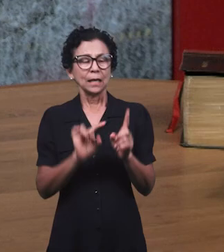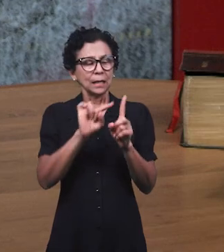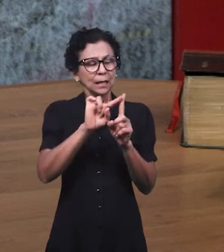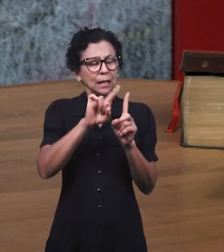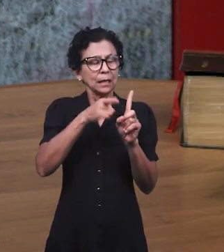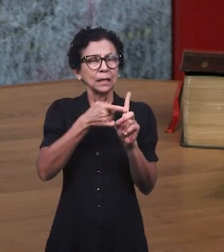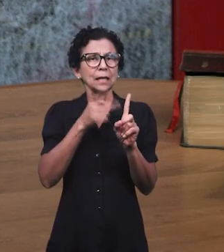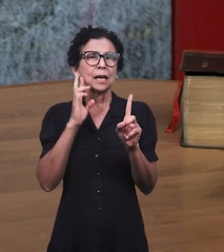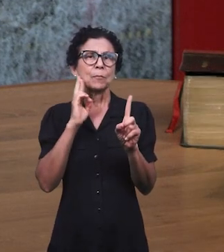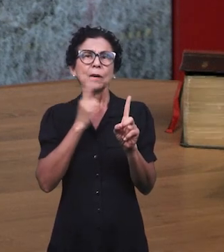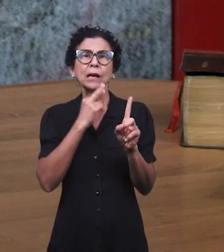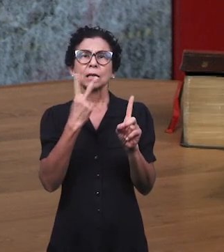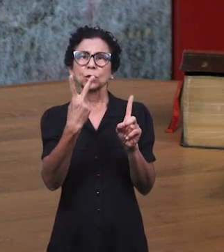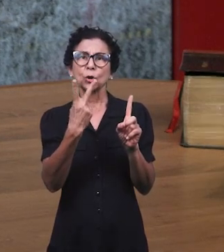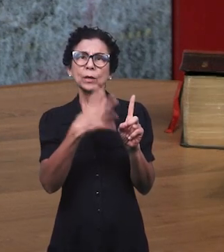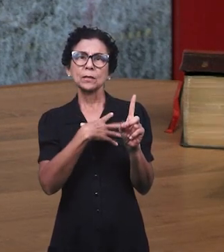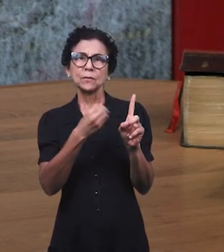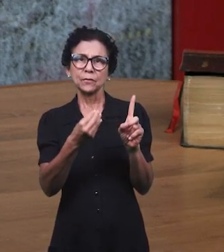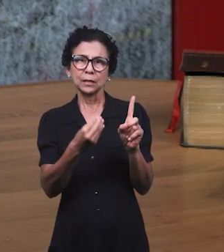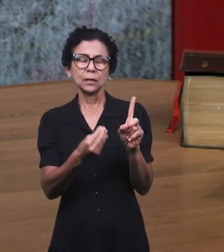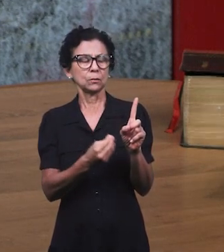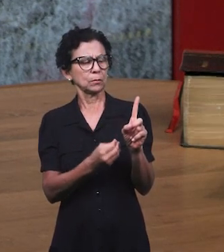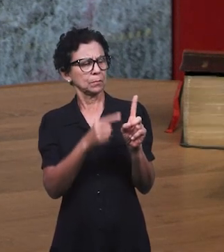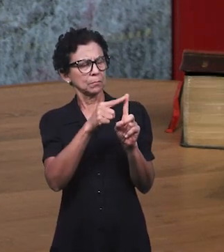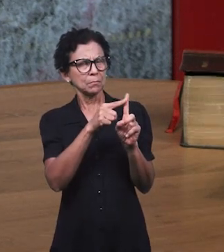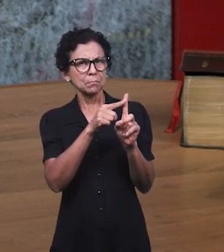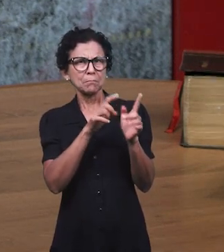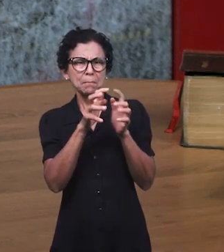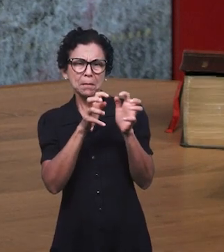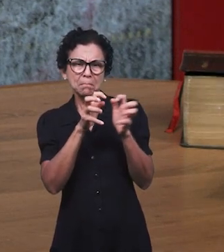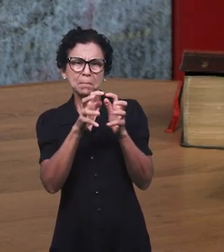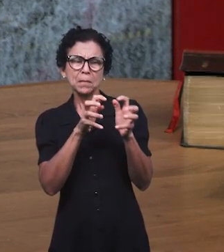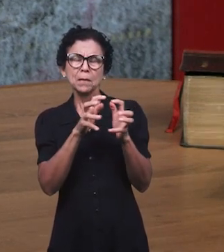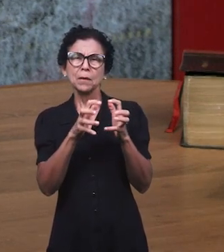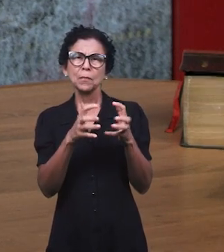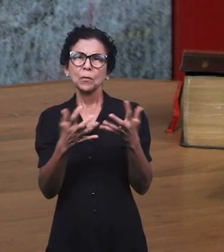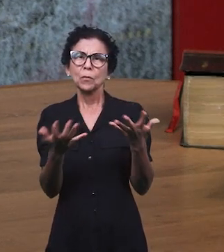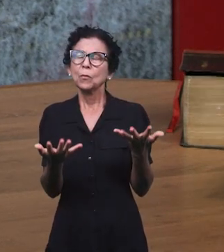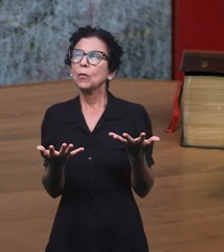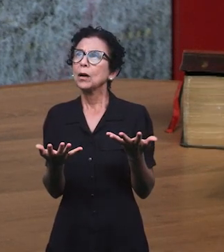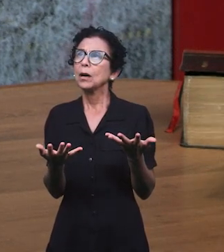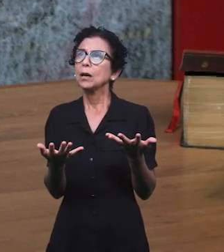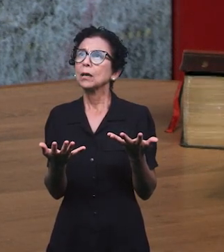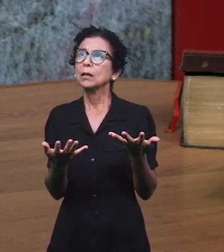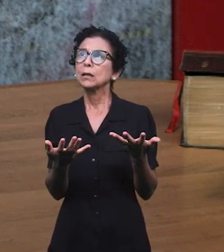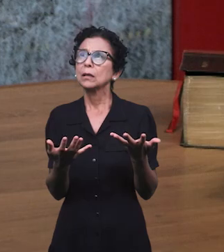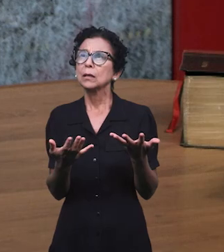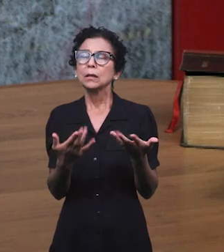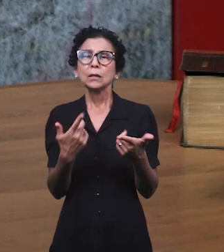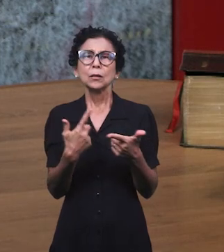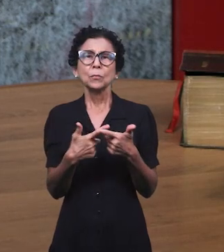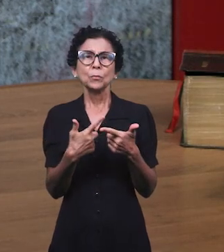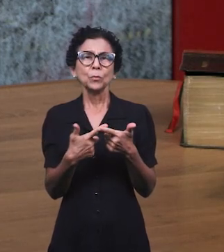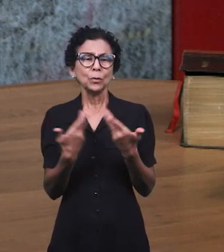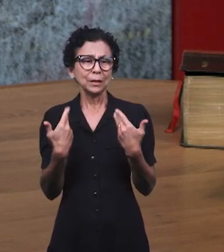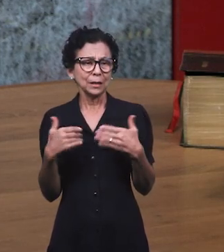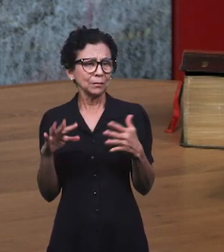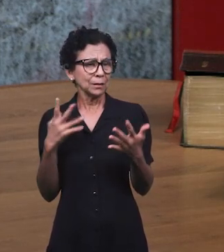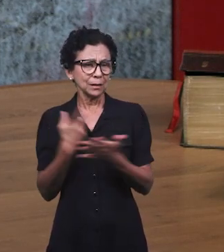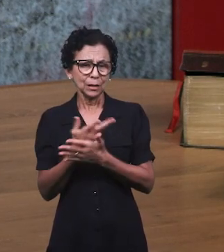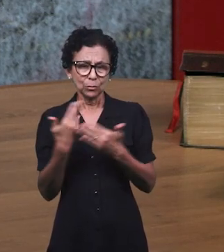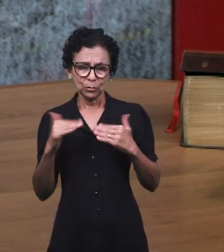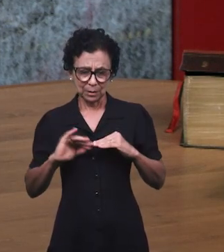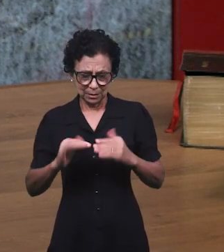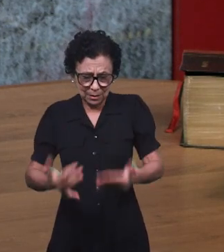dela. Então disse: se assim é, por que sou eu assim? E foi-se a perguntar